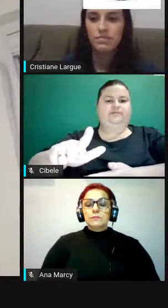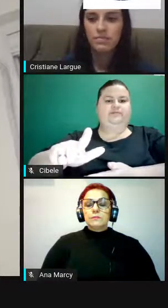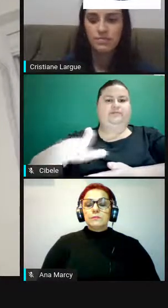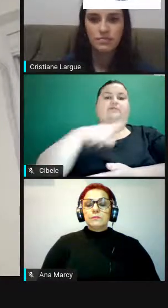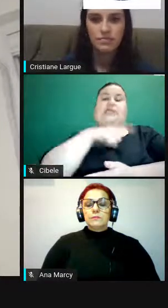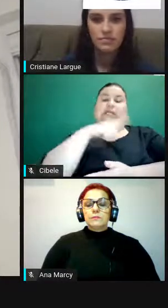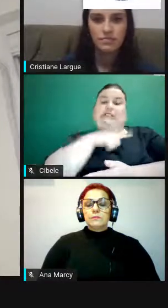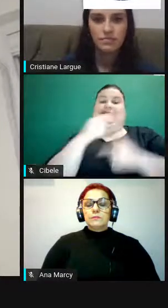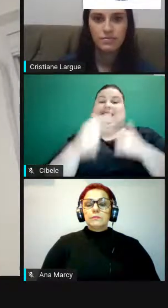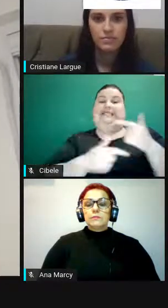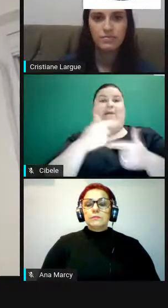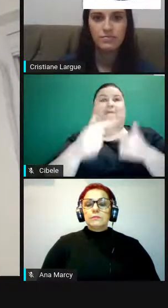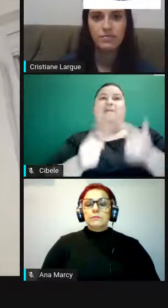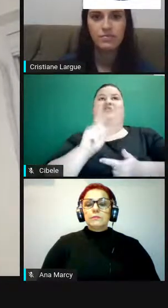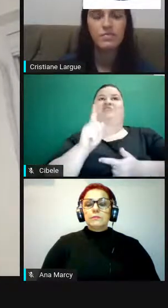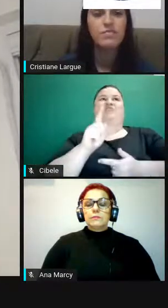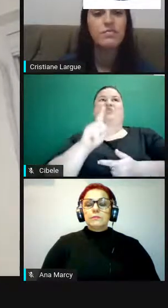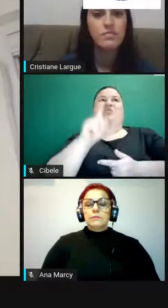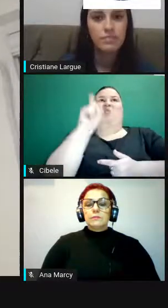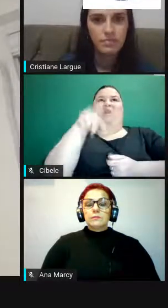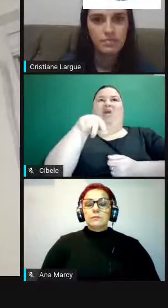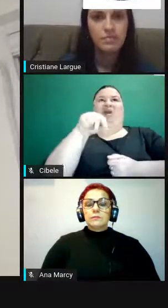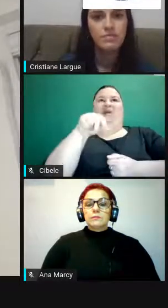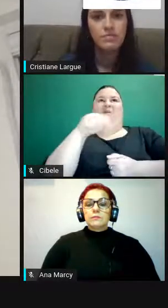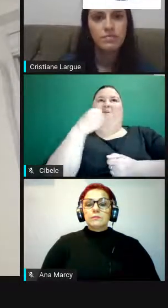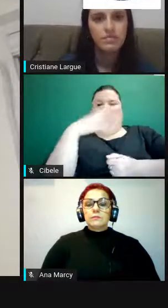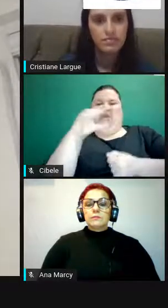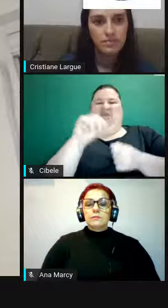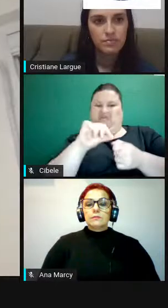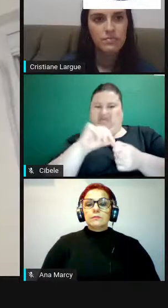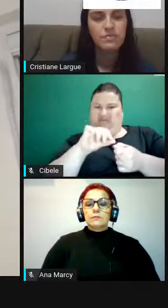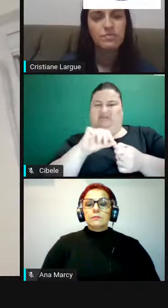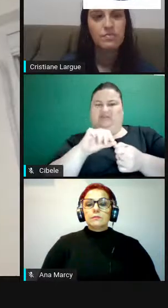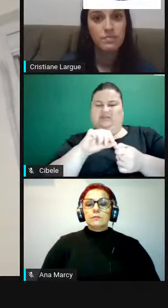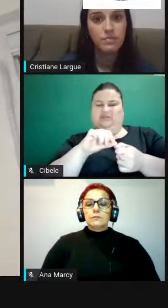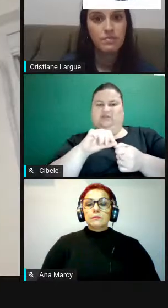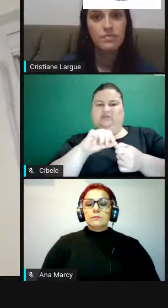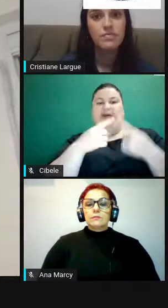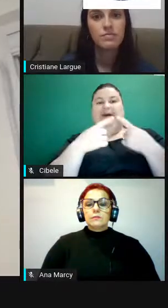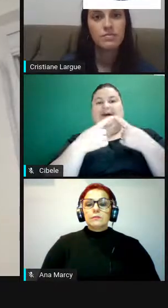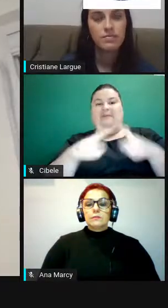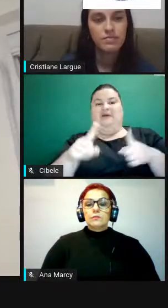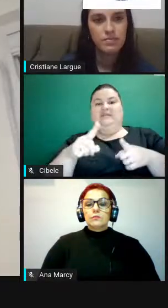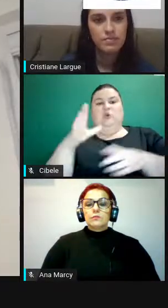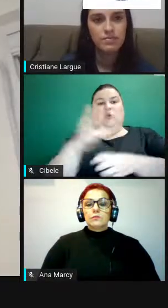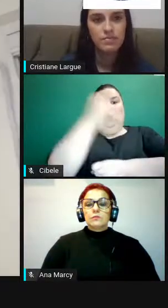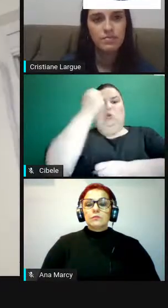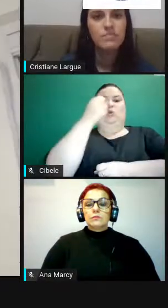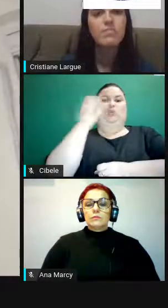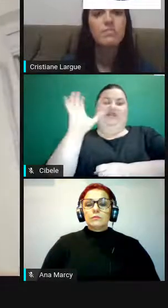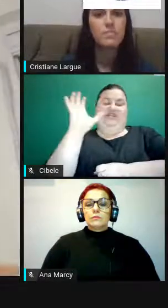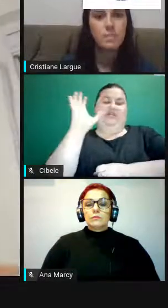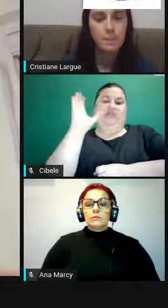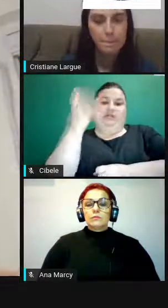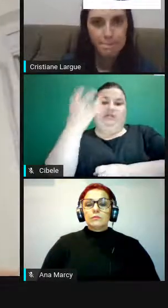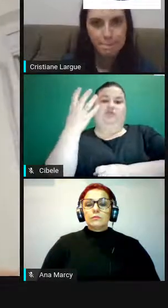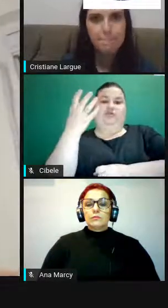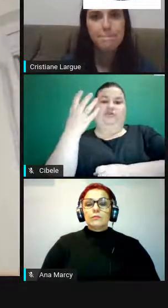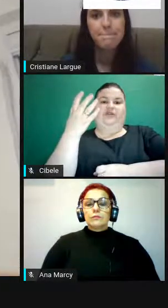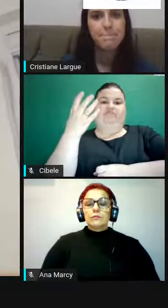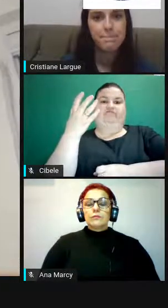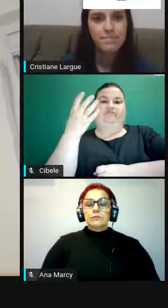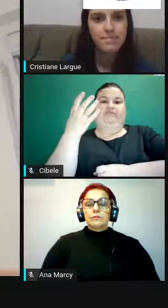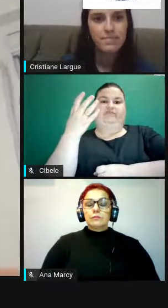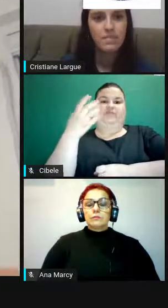serviço que não vai ficar tão bem feito tu vai ter que se desdobrar aquele de ter lucro para resolver e para se posicionar bem né senti o teu cliente